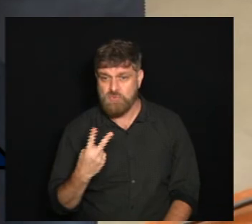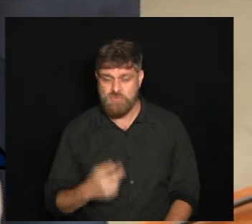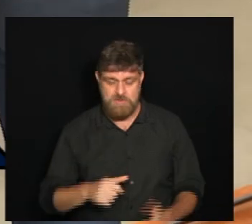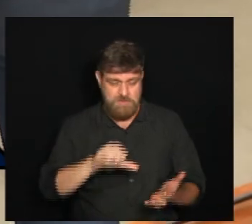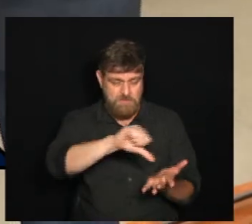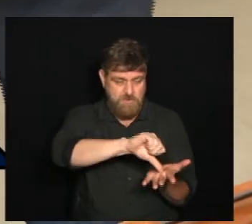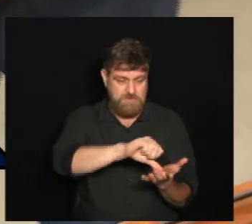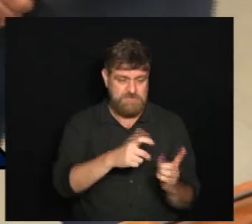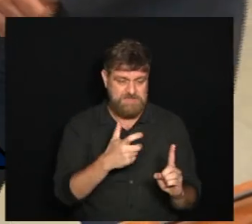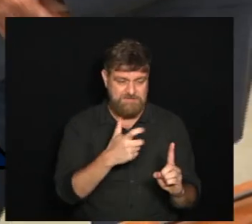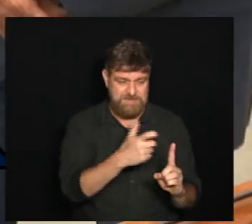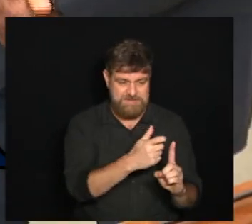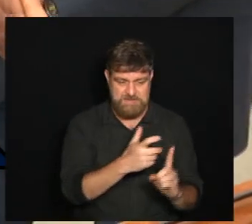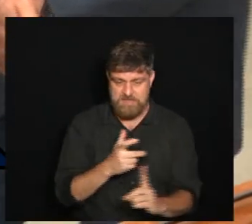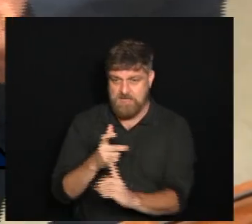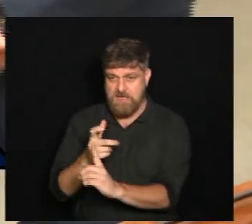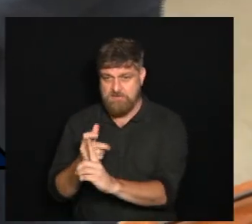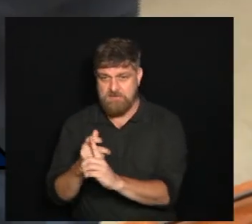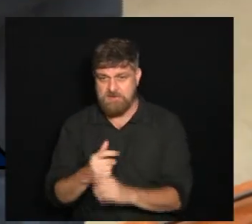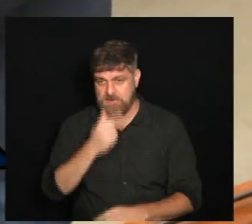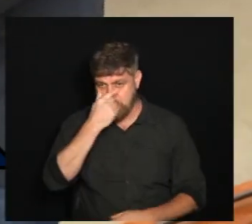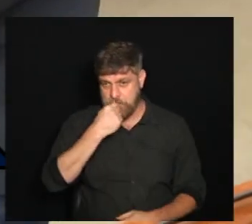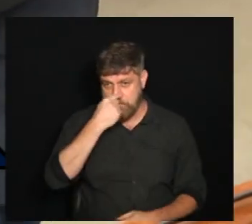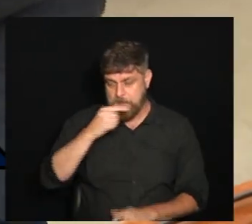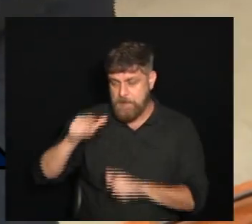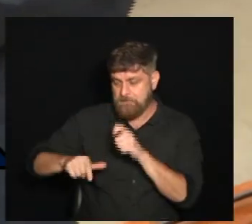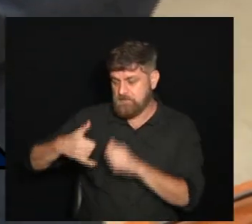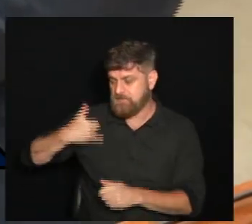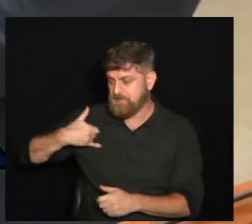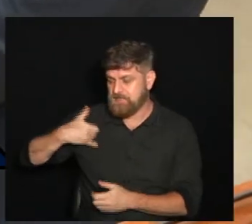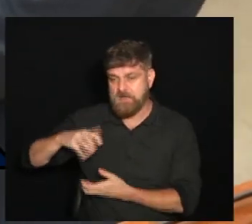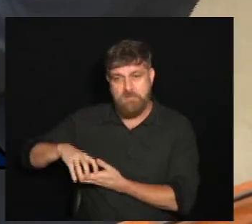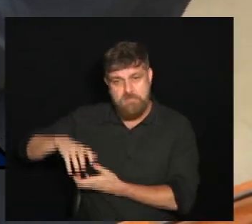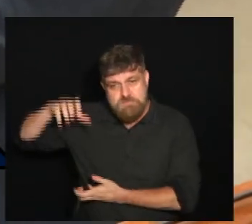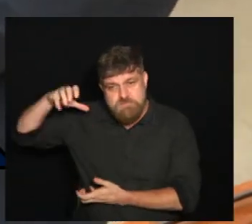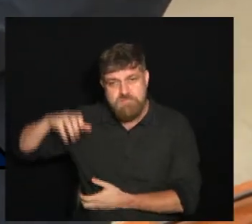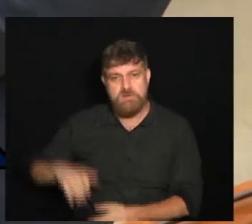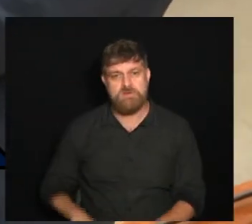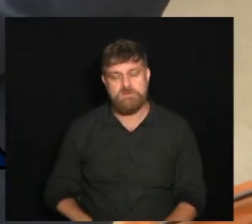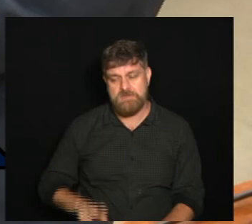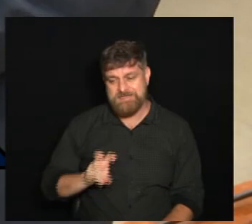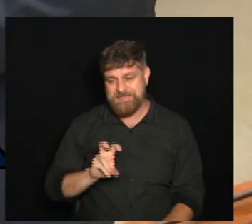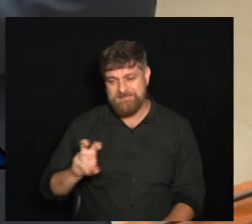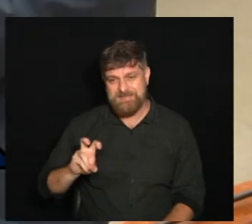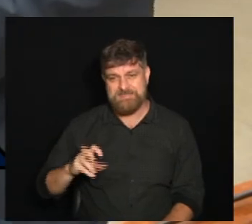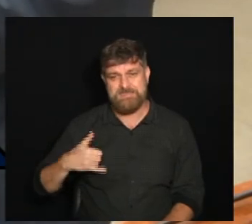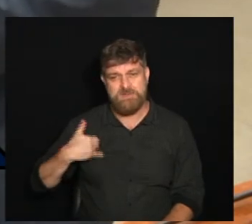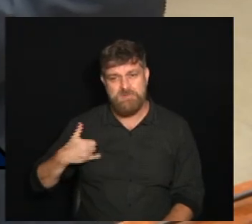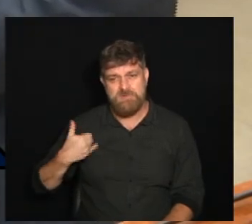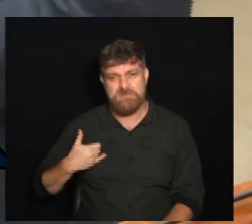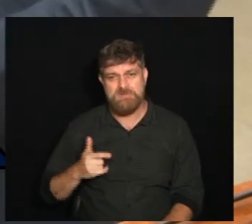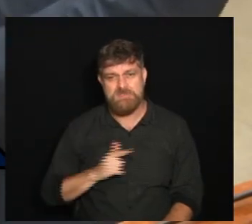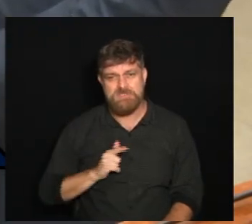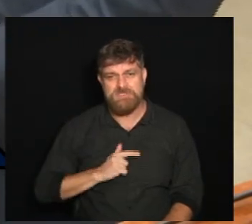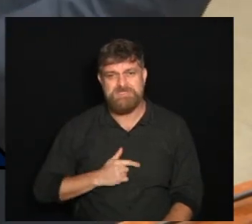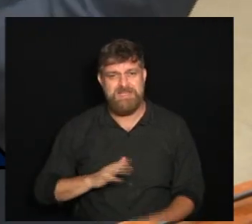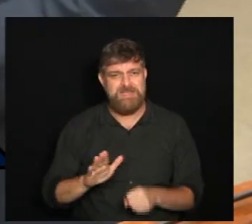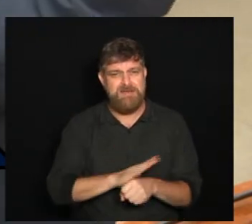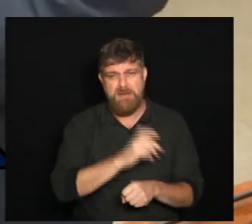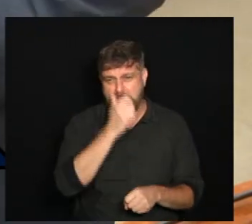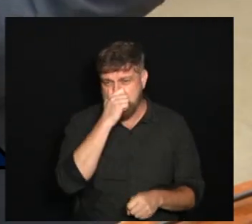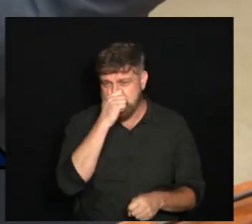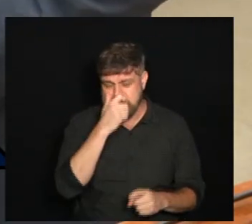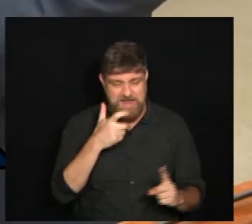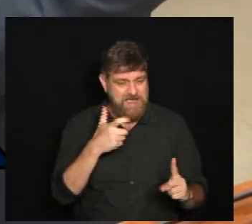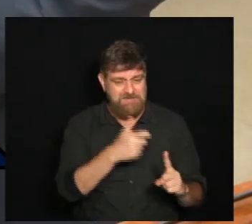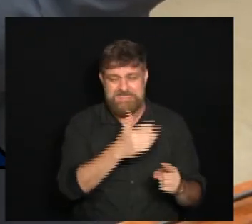vacinação da vacina do influenza do idoso, né, acima de 55 anos, e teve locais que tinham idoso demais, a vacina